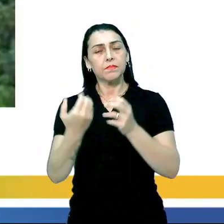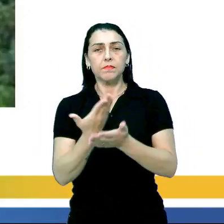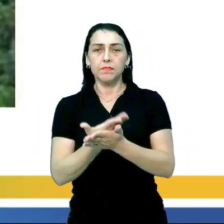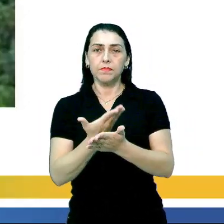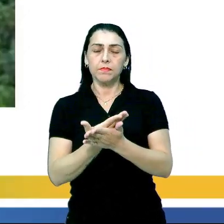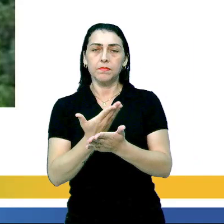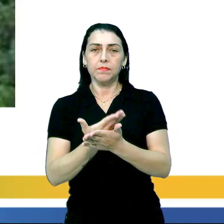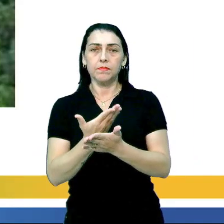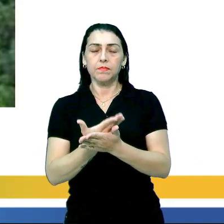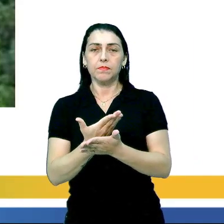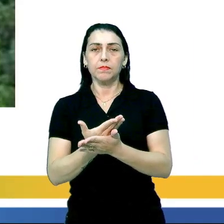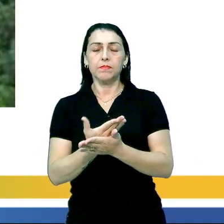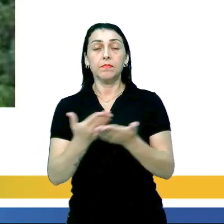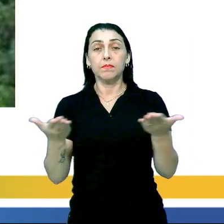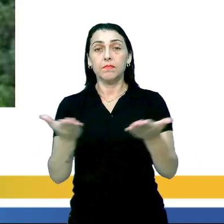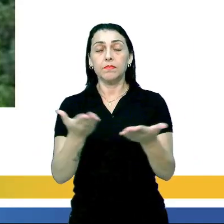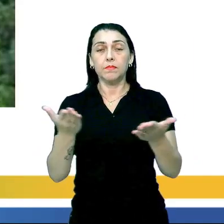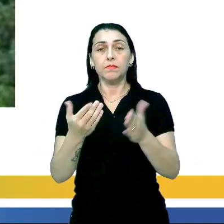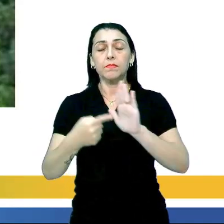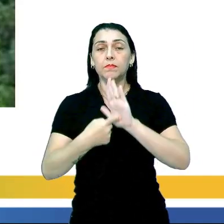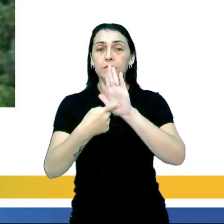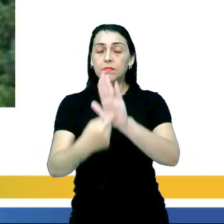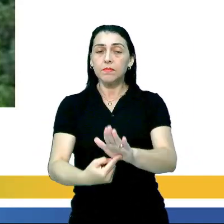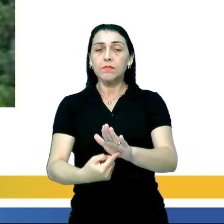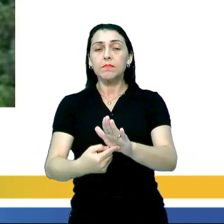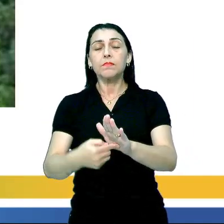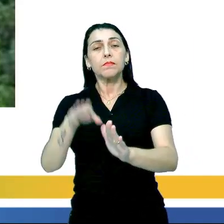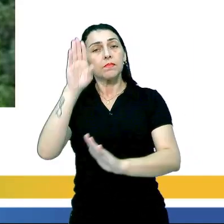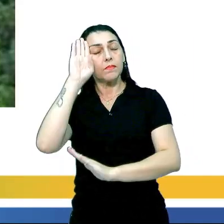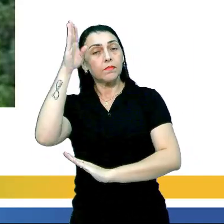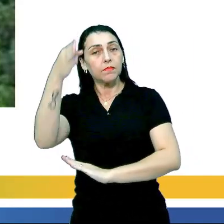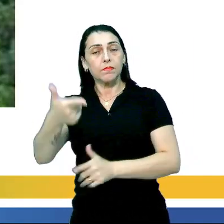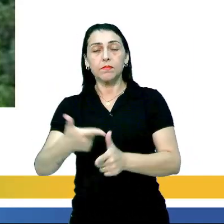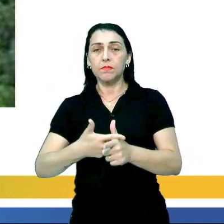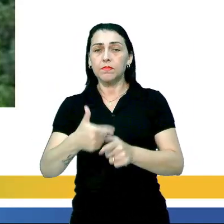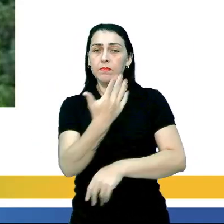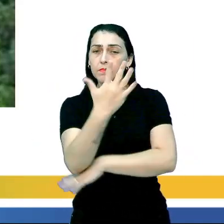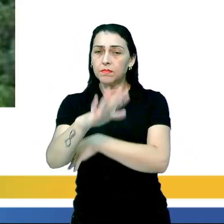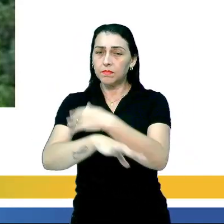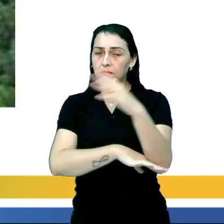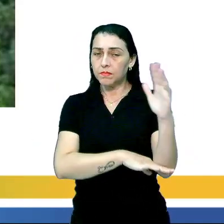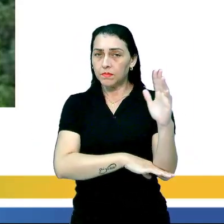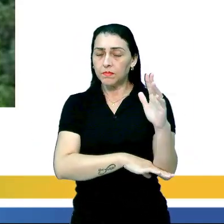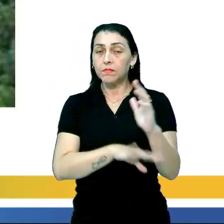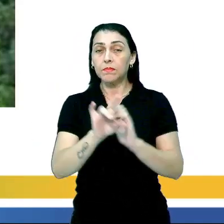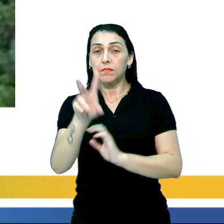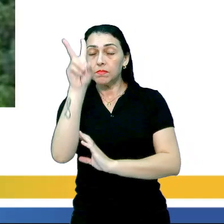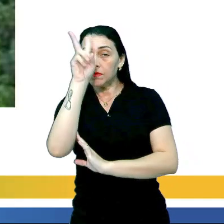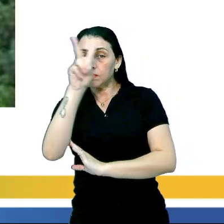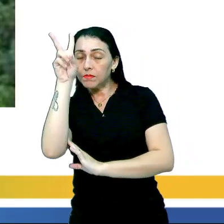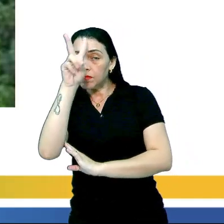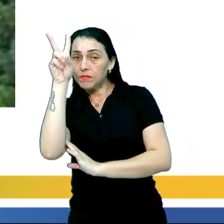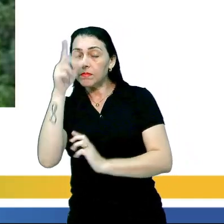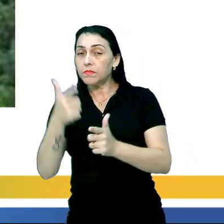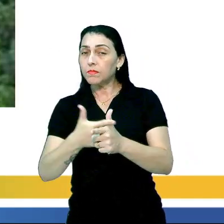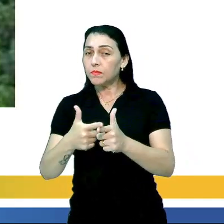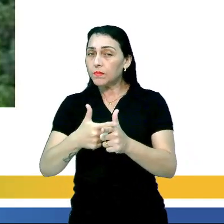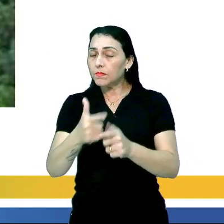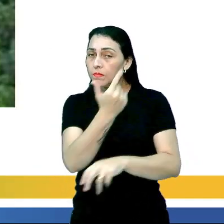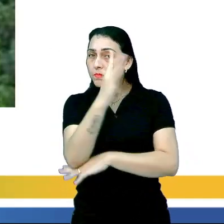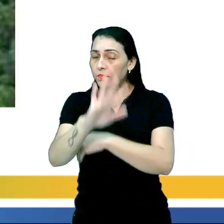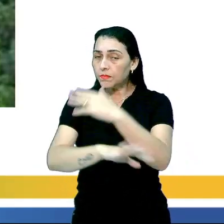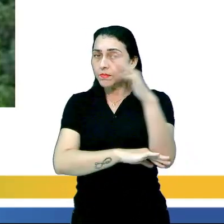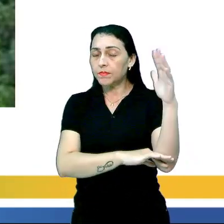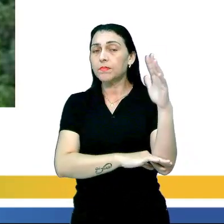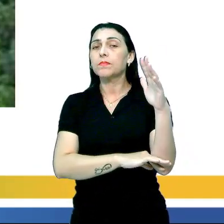aula, que hoje nós vamos abordar sobre os principais problemas ambientais. Só lembrando, problemas